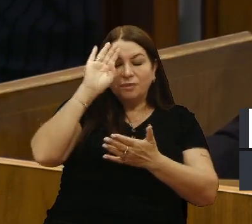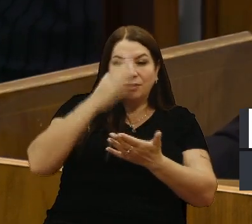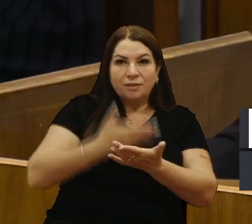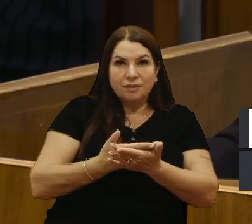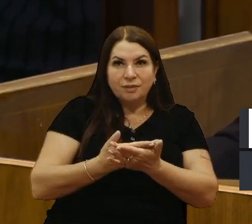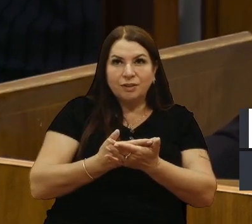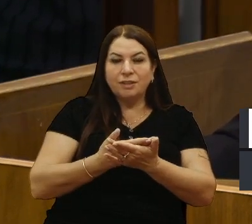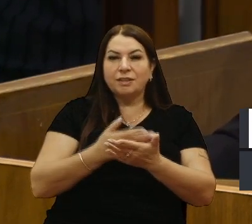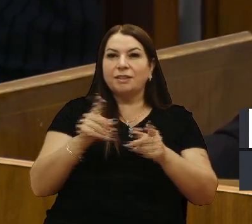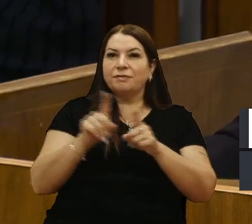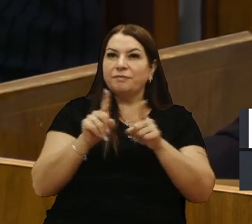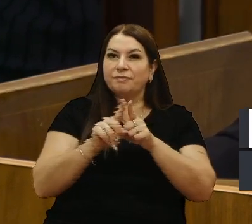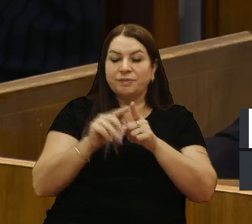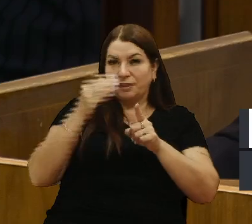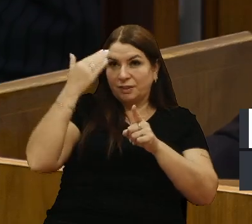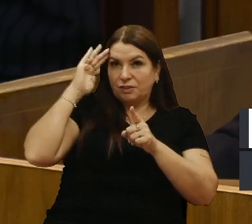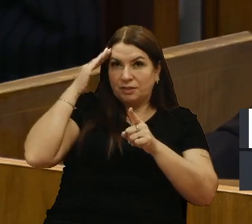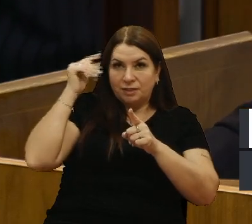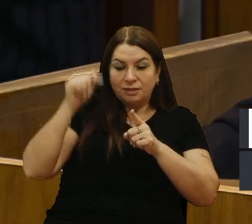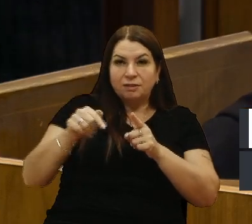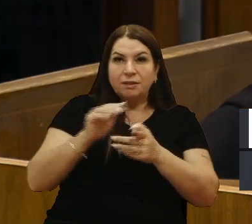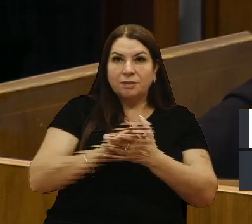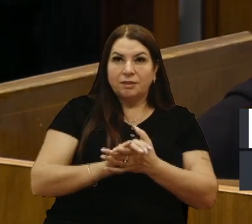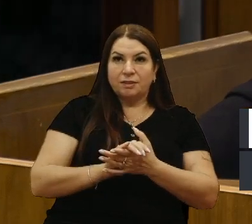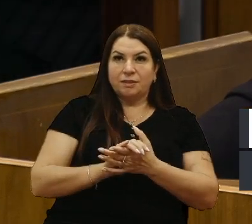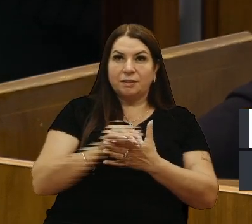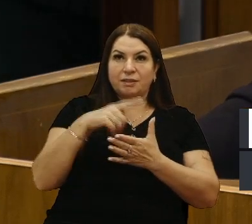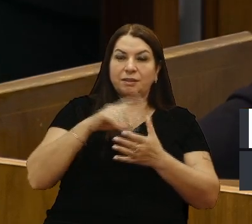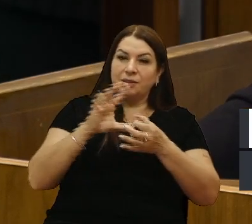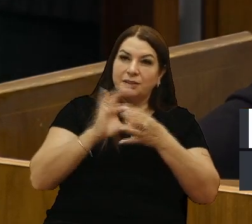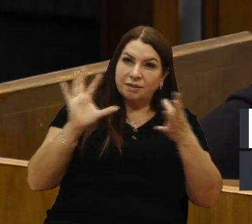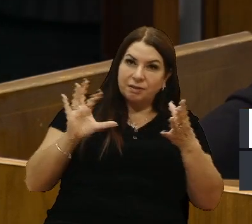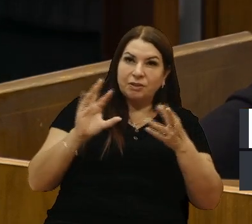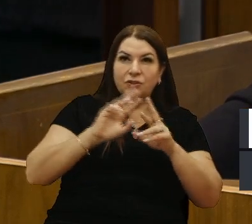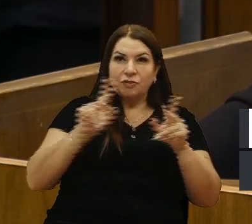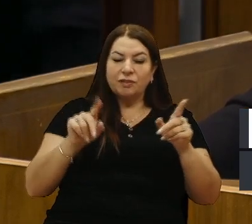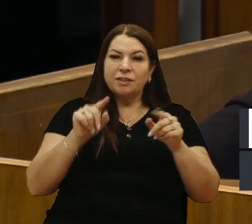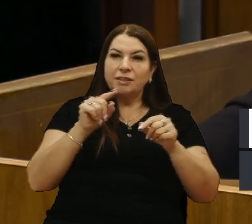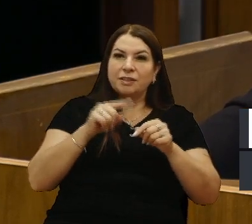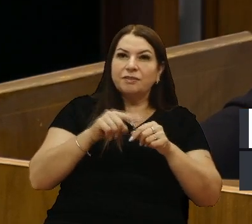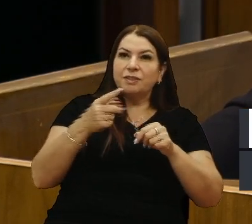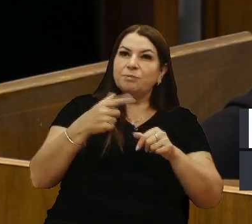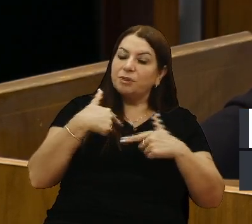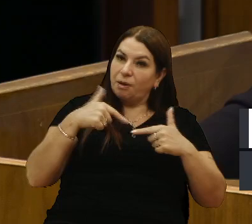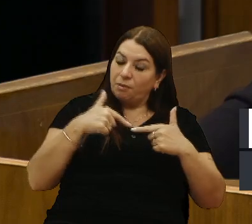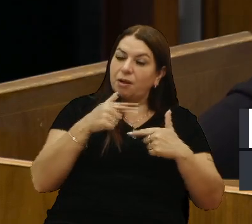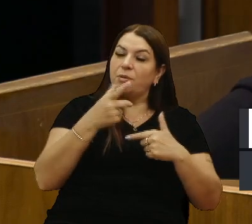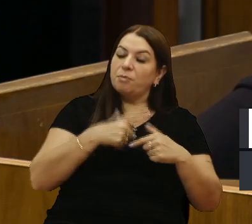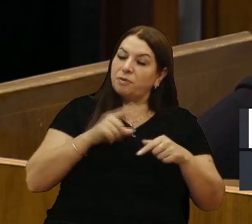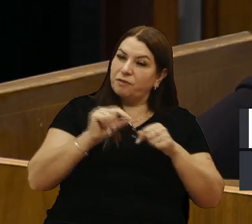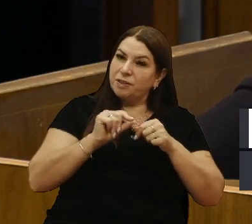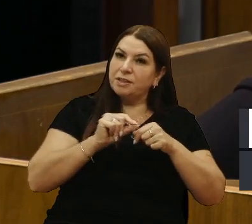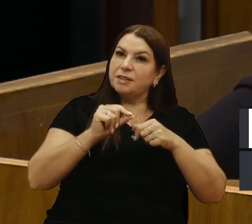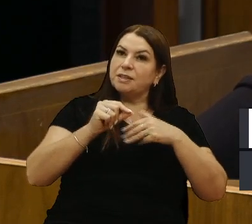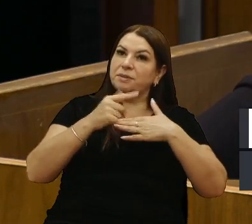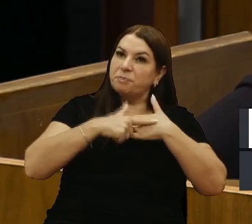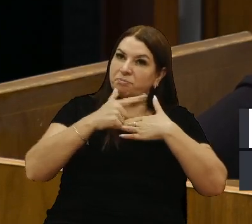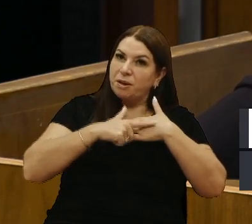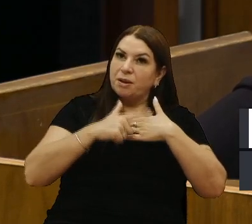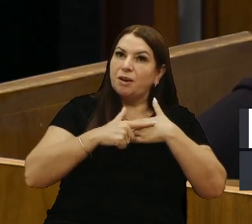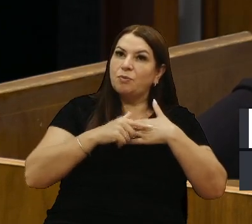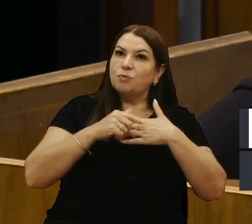confiança e entendimento, né? E poder ter me liberado diversas vezes do trabalho para poder exercer esse cargo